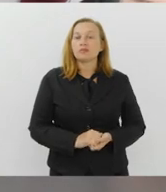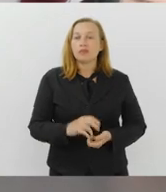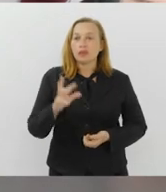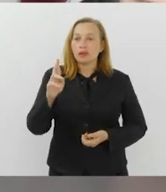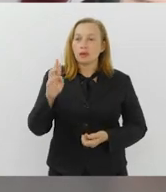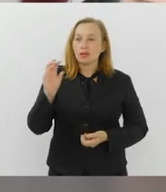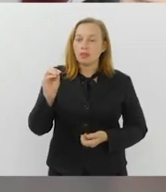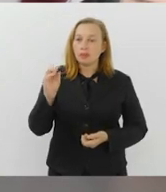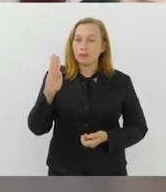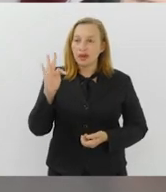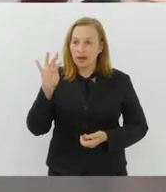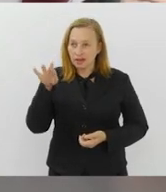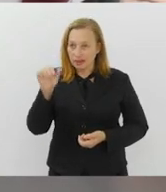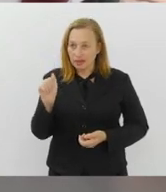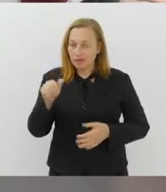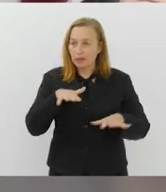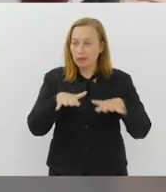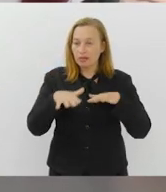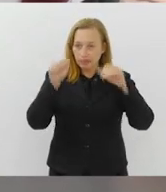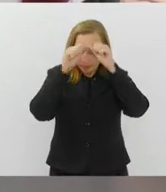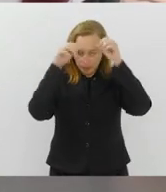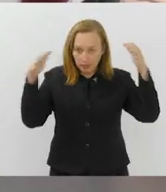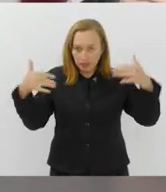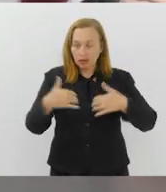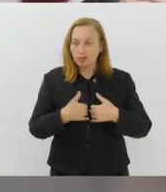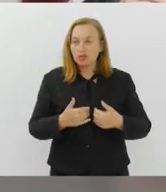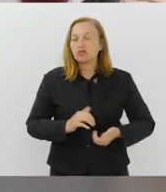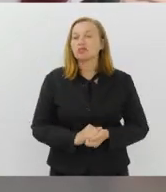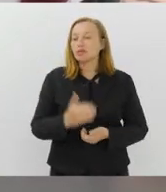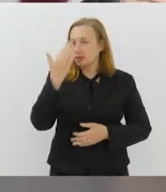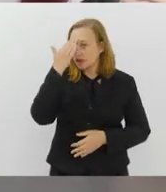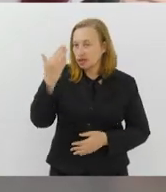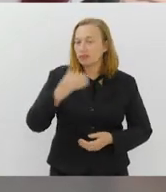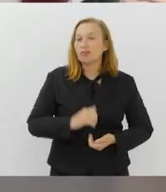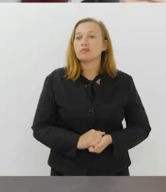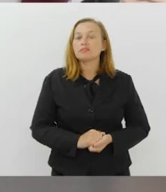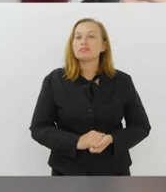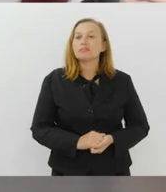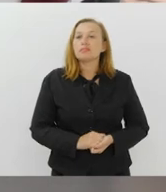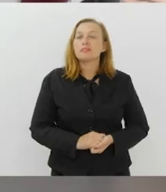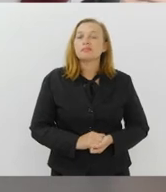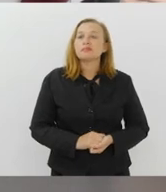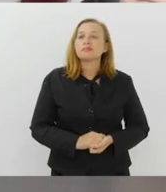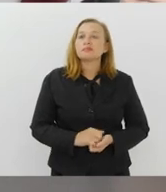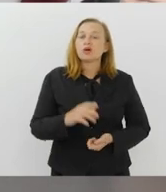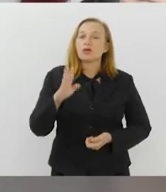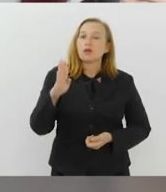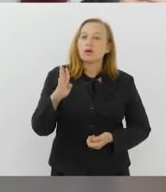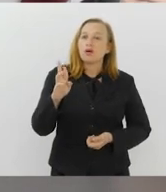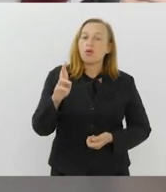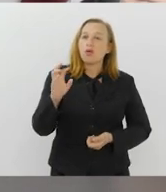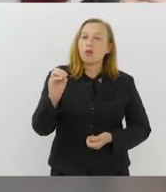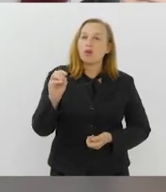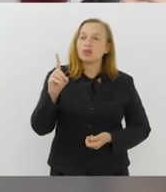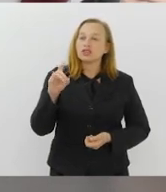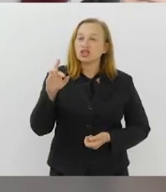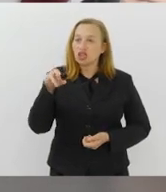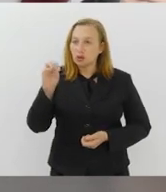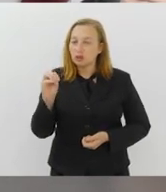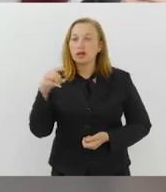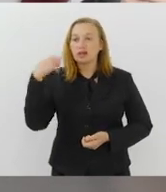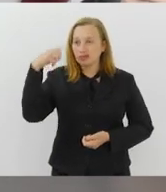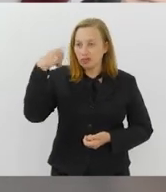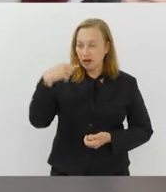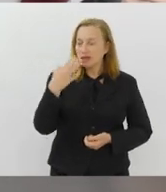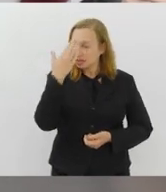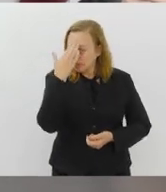Maia Silveira, que é do Movimento Autismo com Dignidade, muito obrigado. O Rodrigo Fragoso, da Fragoso Advogados, muito